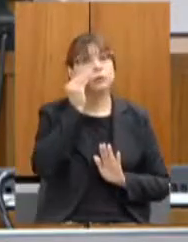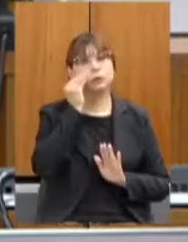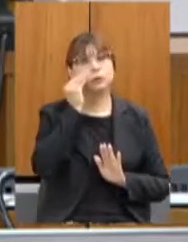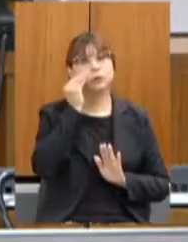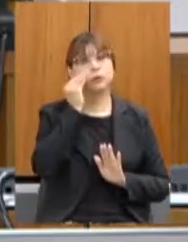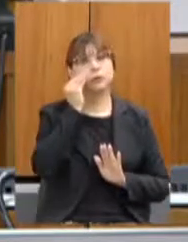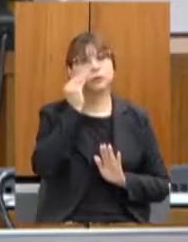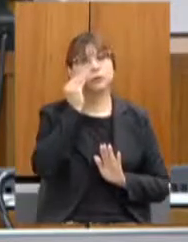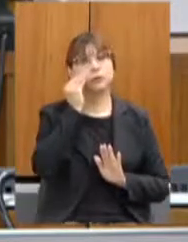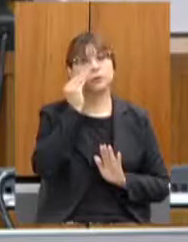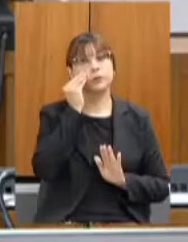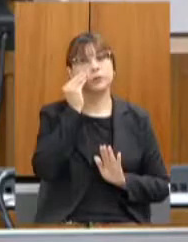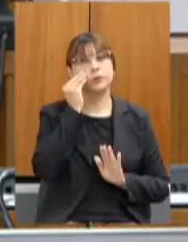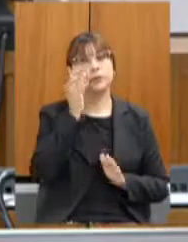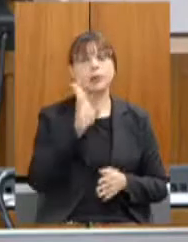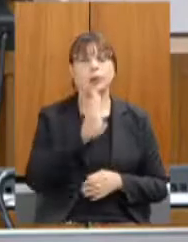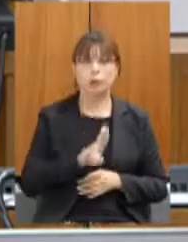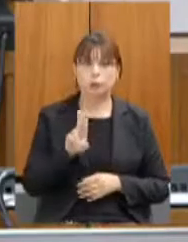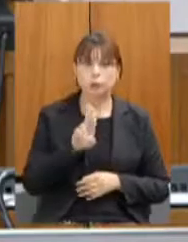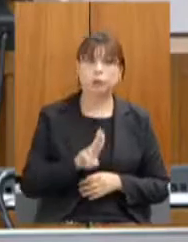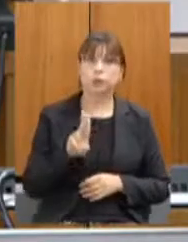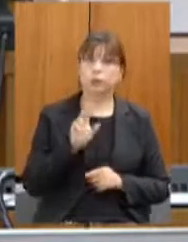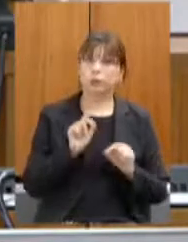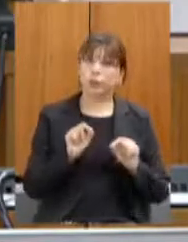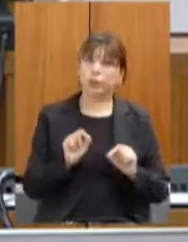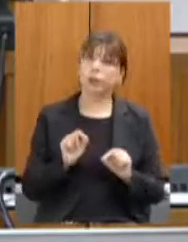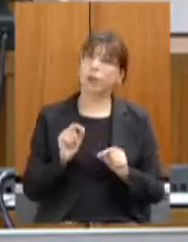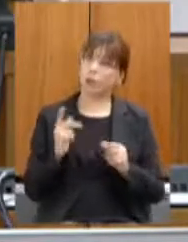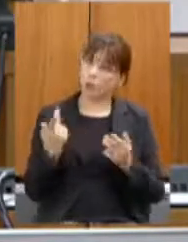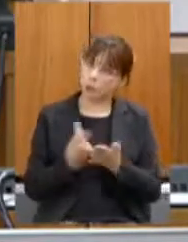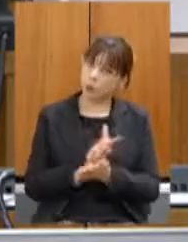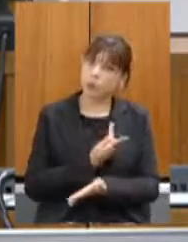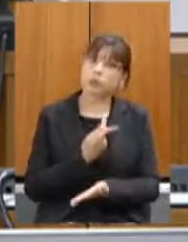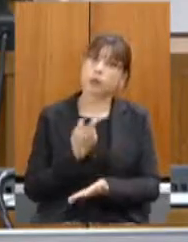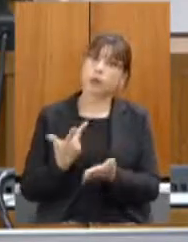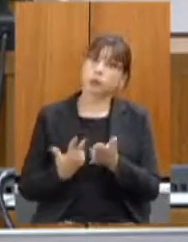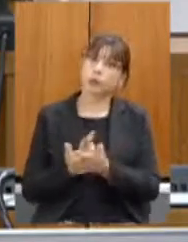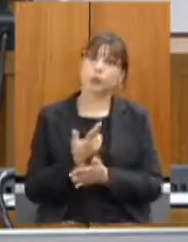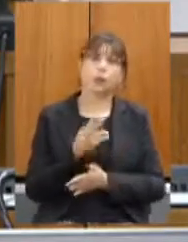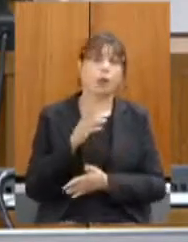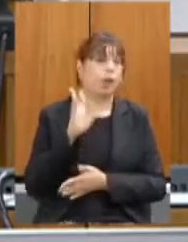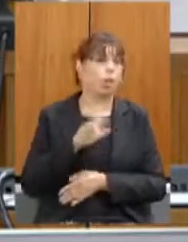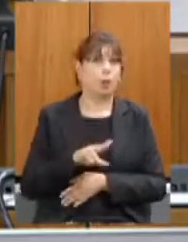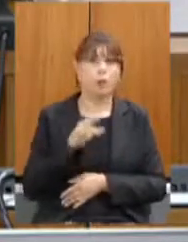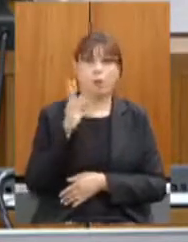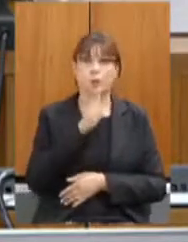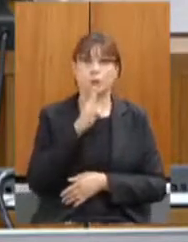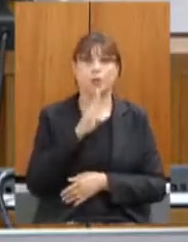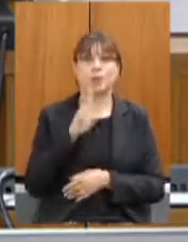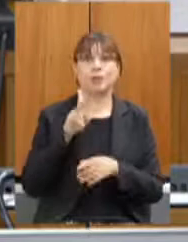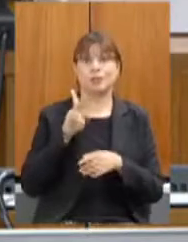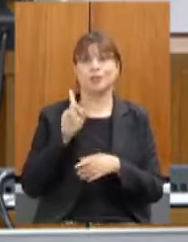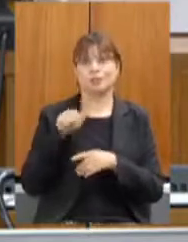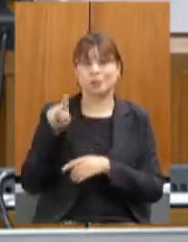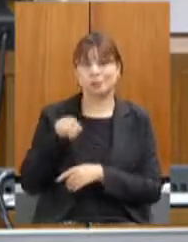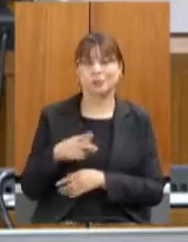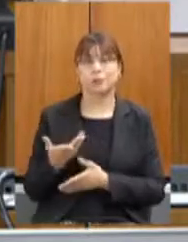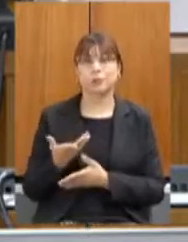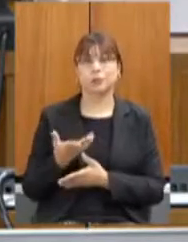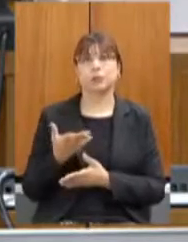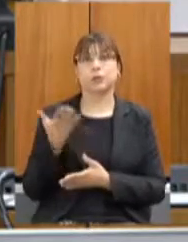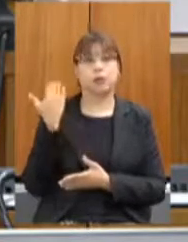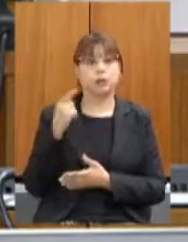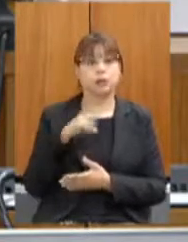o volume das cirurgias eletivas que ficaram representadas em média nós temos em tom de 10 mil cirurgias eletivas por